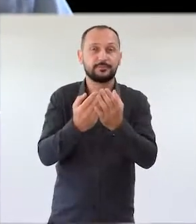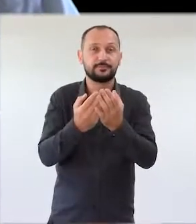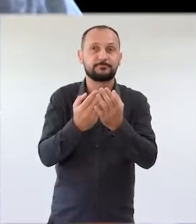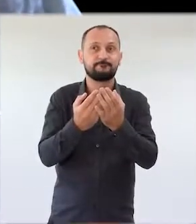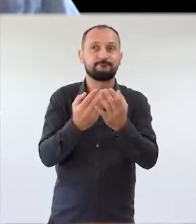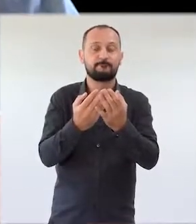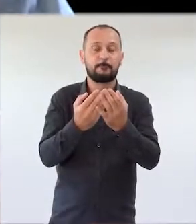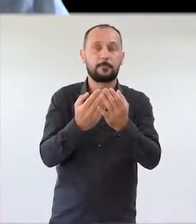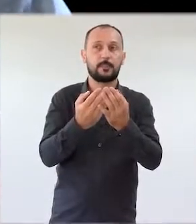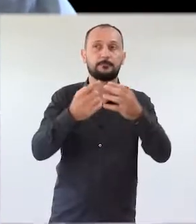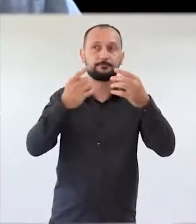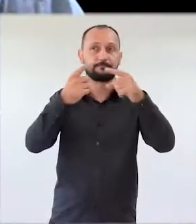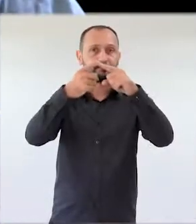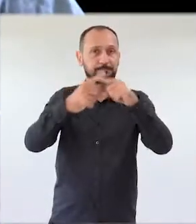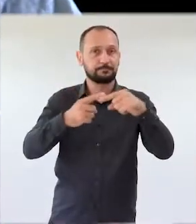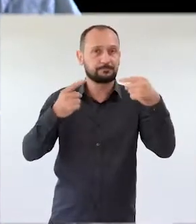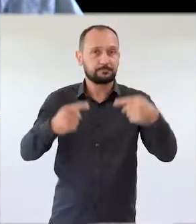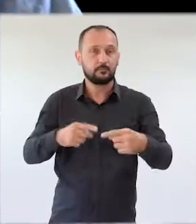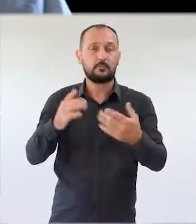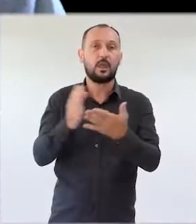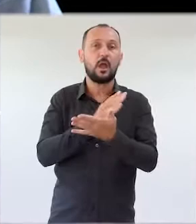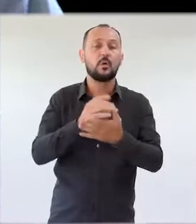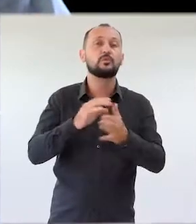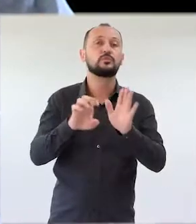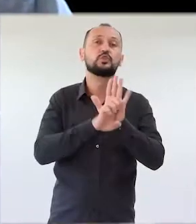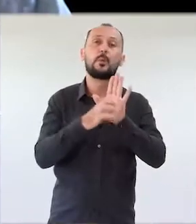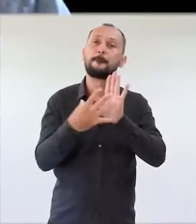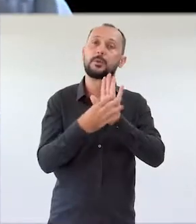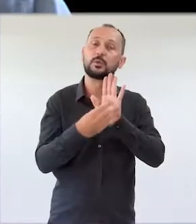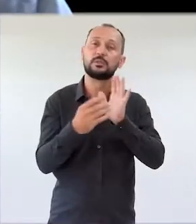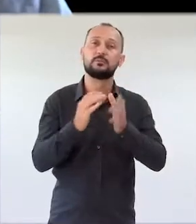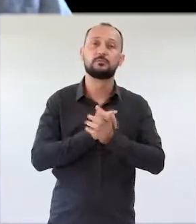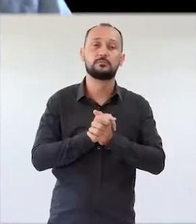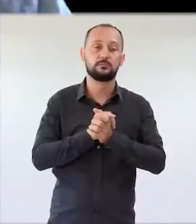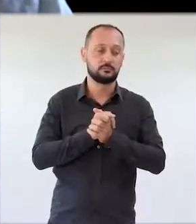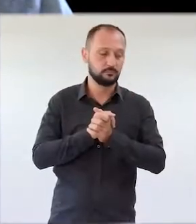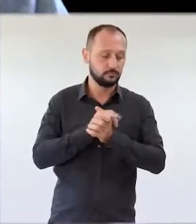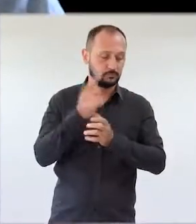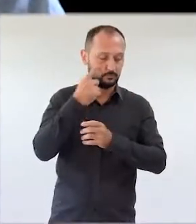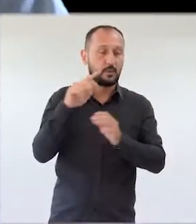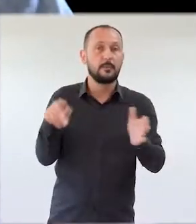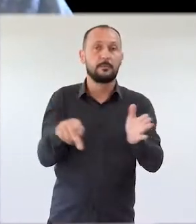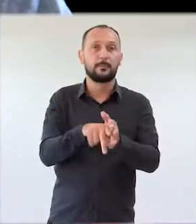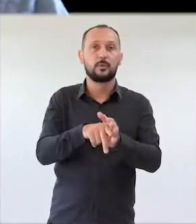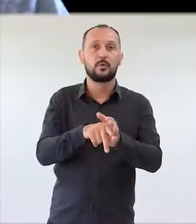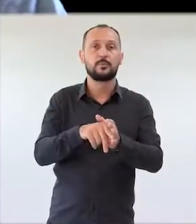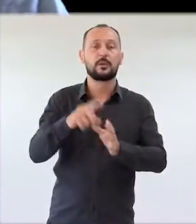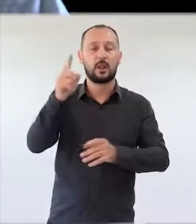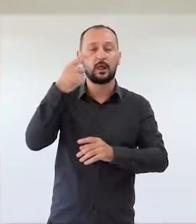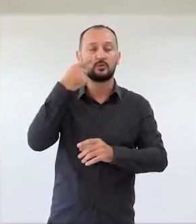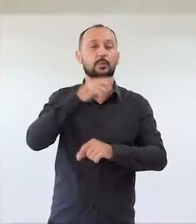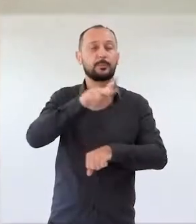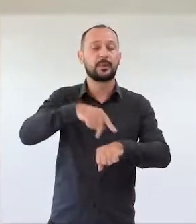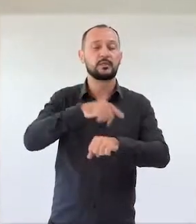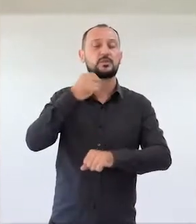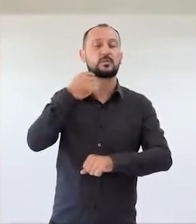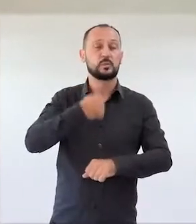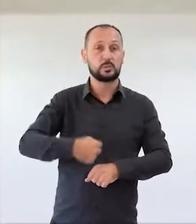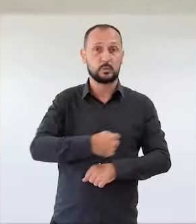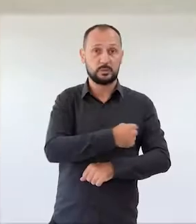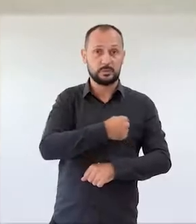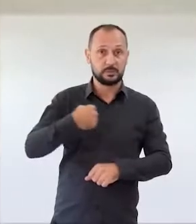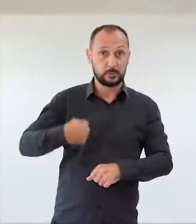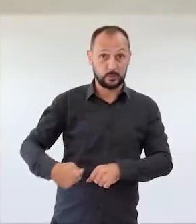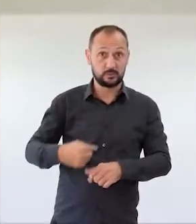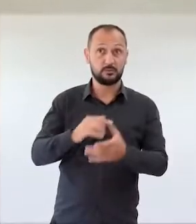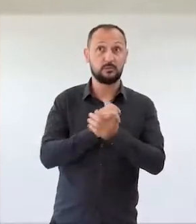né, você tem alguns modelos, né, o que nós chamamos de modelo suíço, onde tem algumas rodadas,